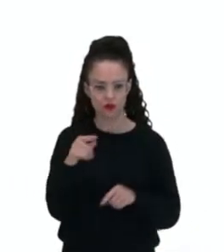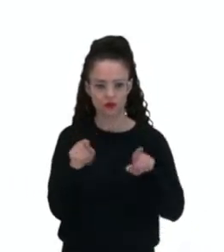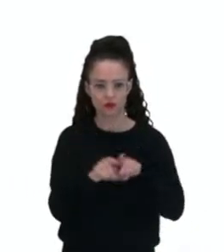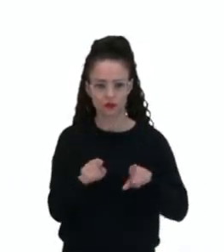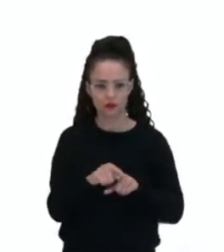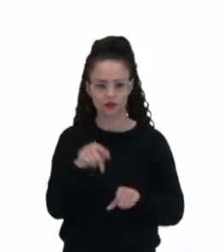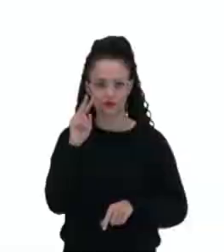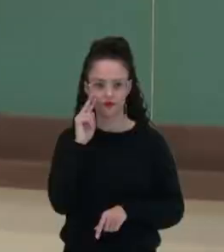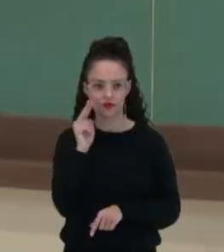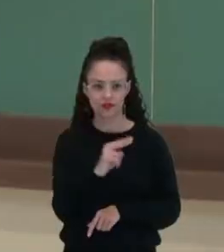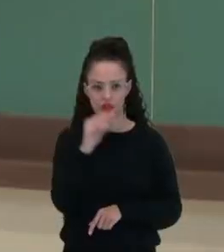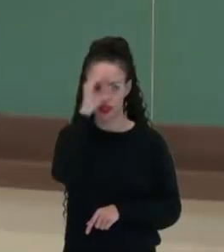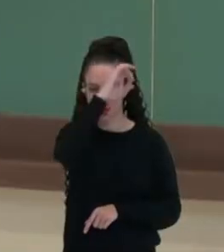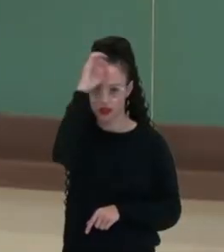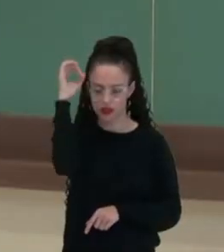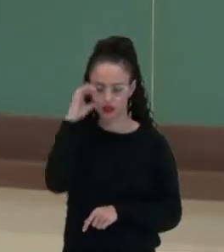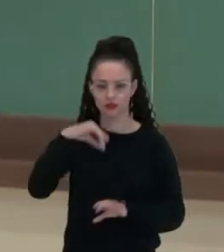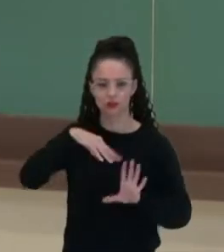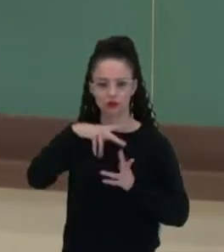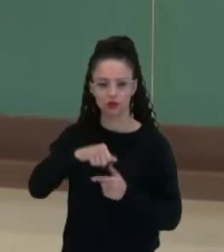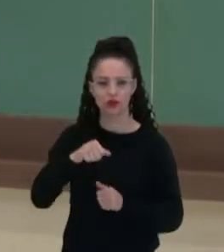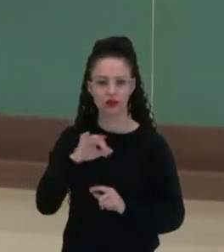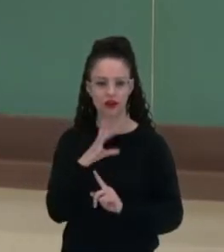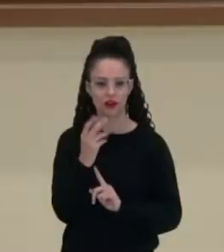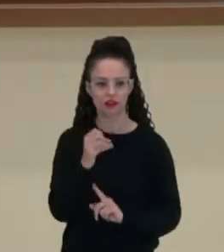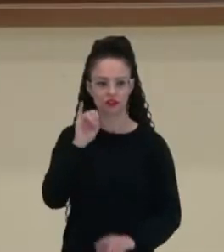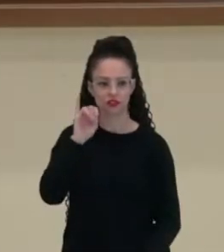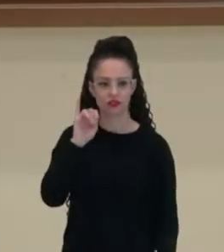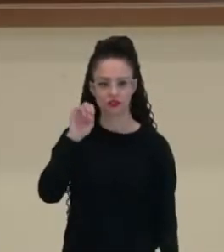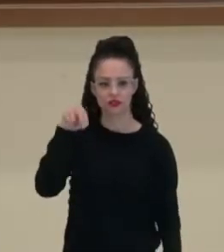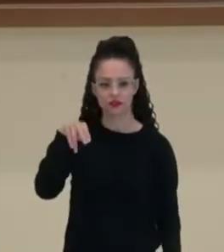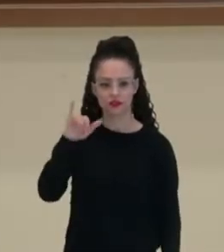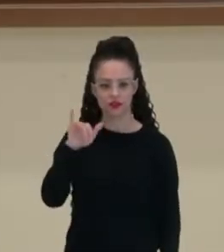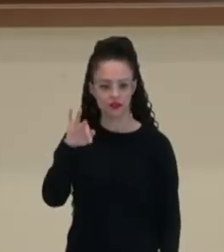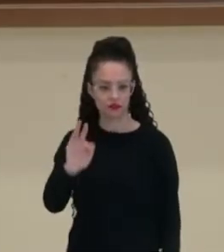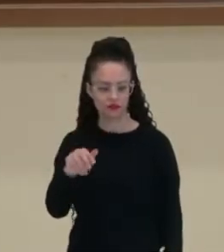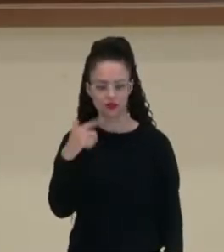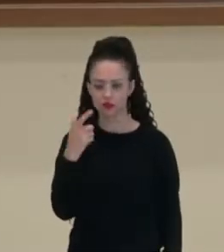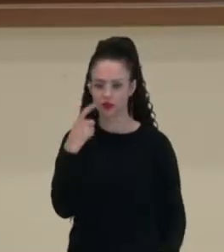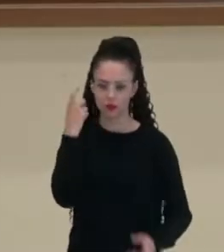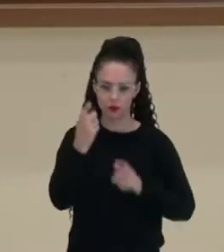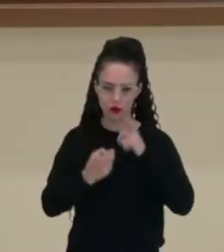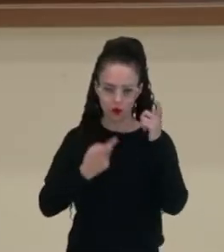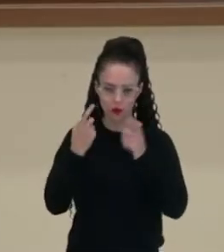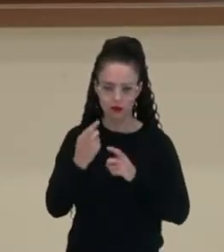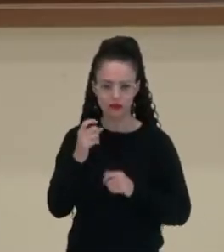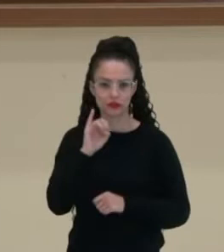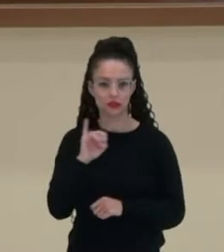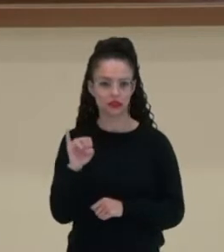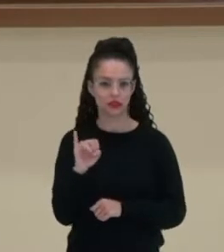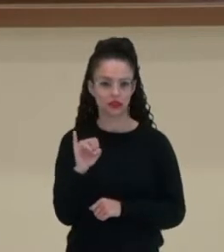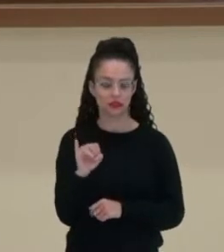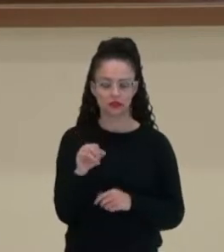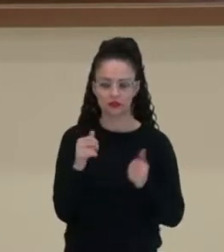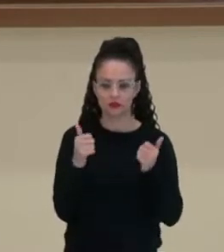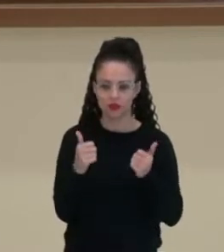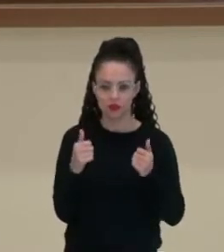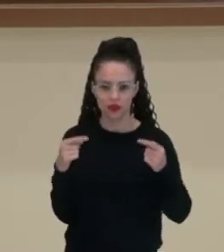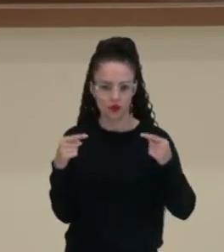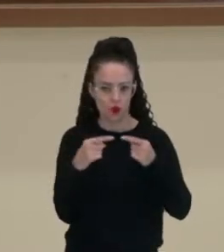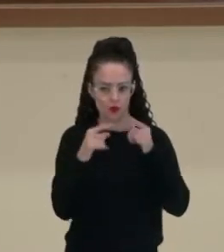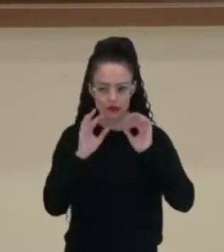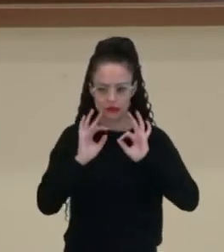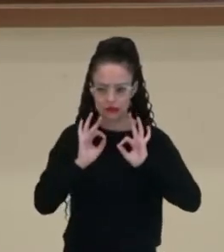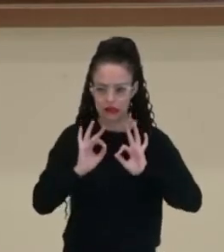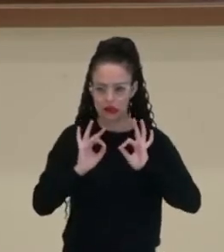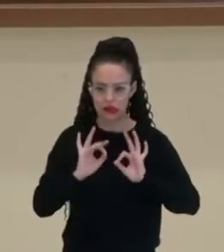visão ingênua de mundo, né? Então, a arte naif, ela não vai se preocupar se está, né, feita a proporção